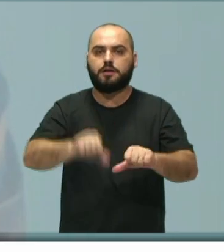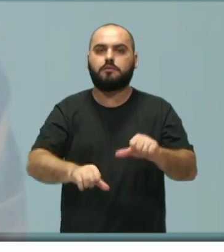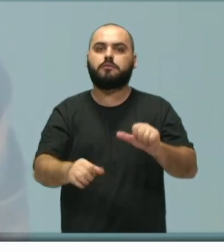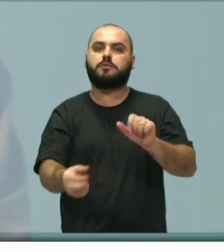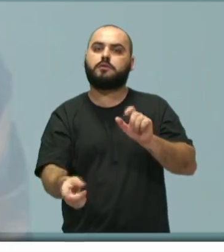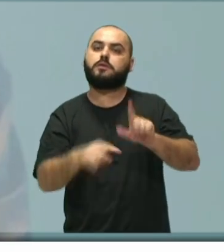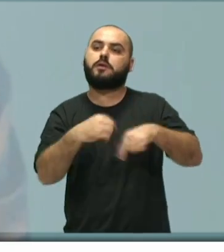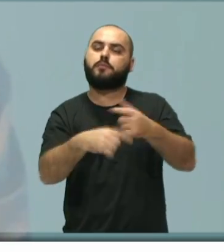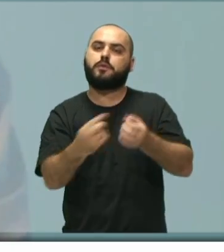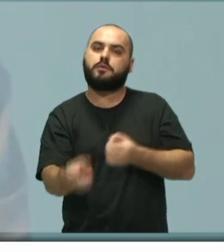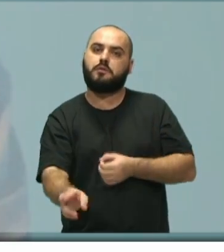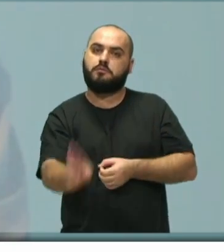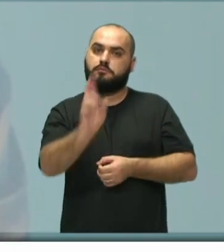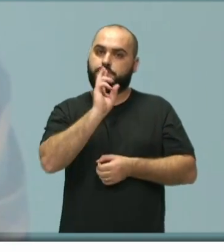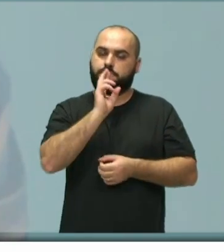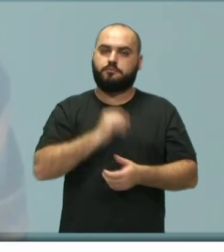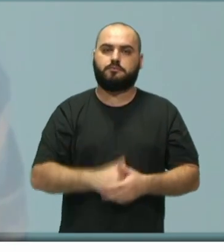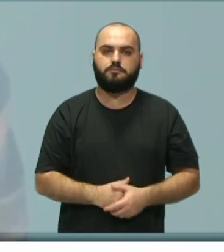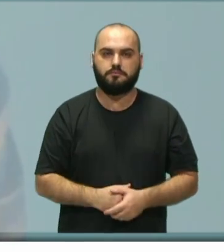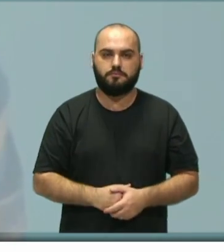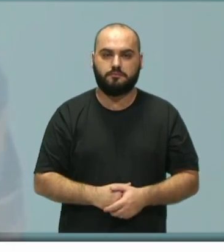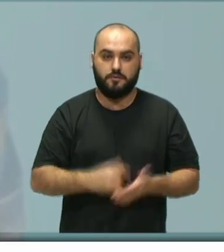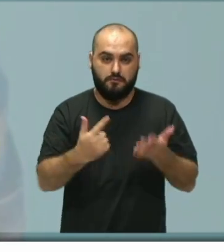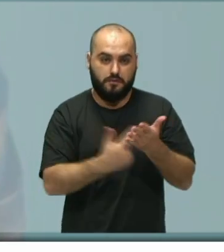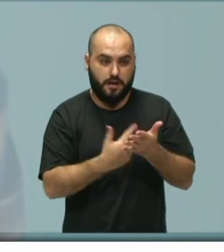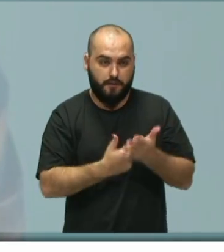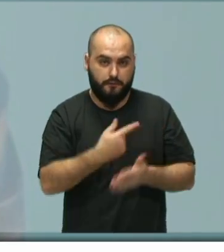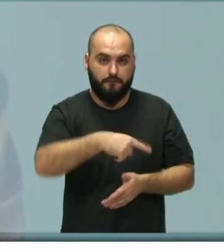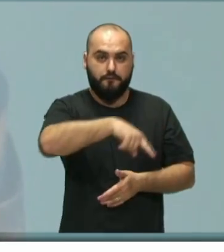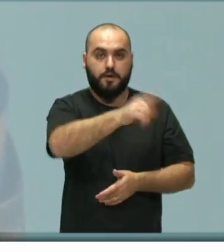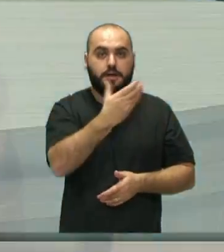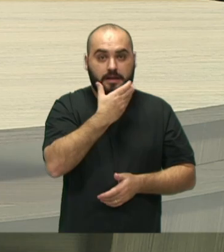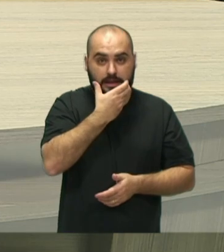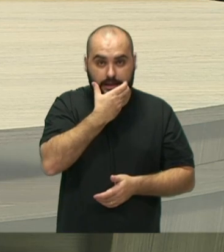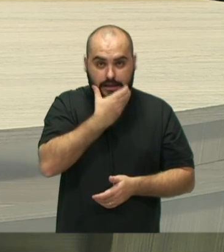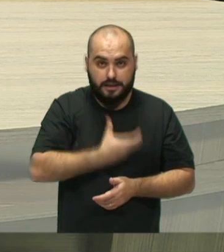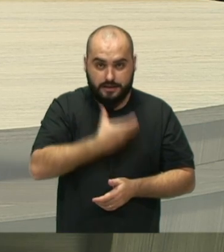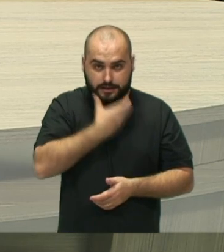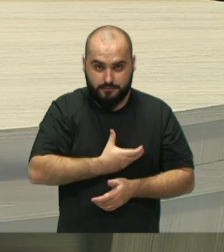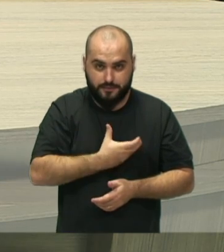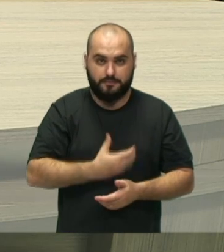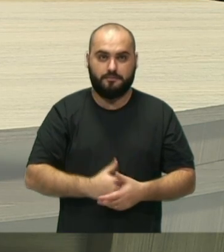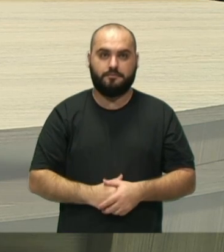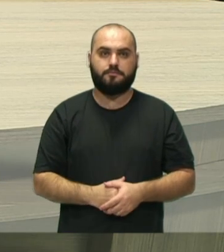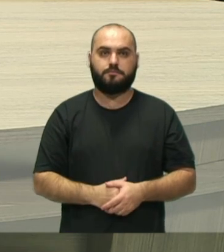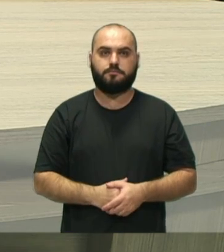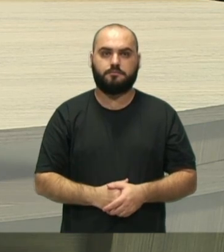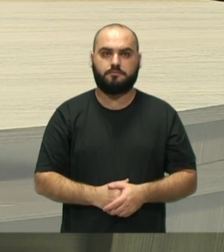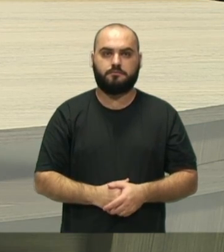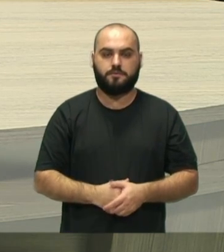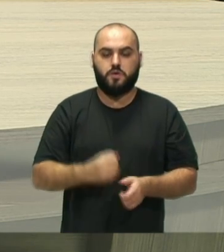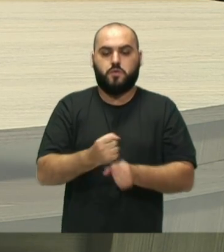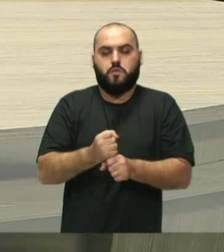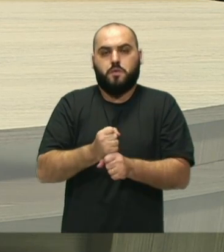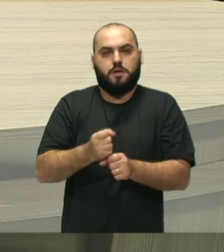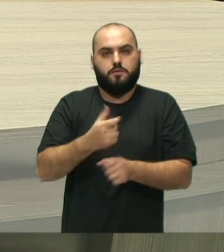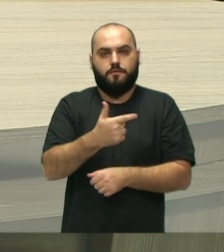resultado. E o livro foi lançado em dezembro. Então, foi dentro do mesmo ano.